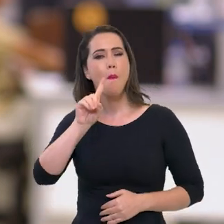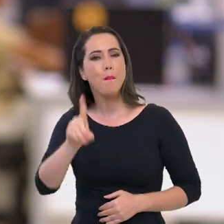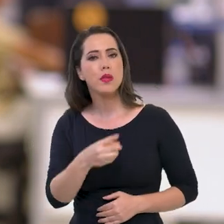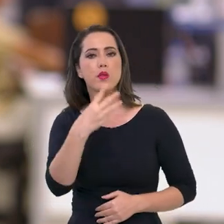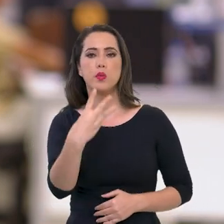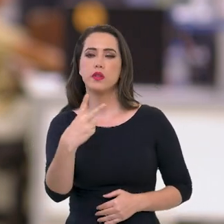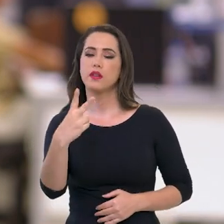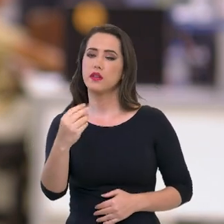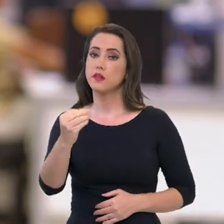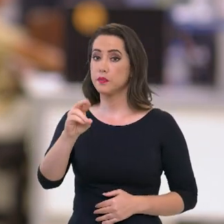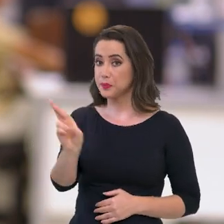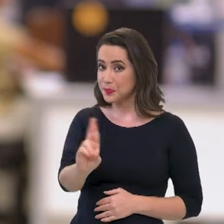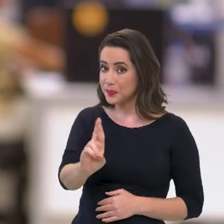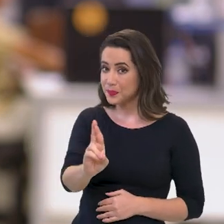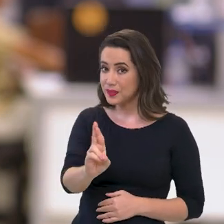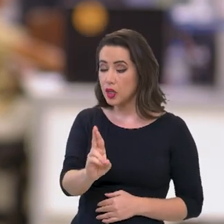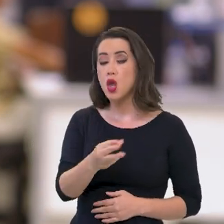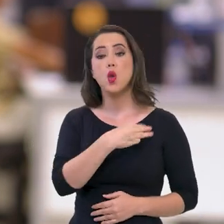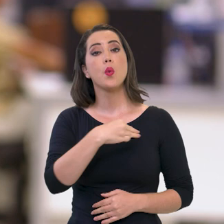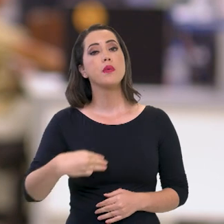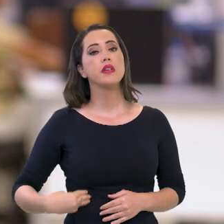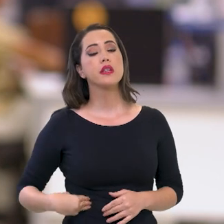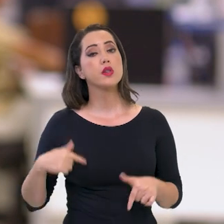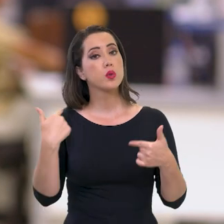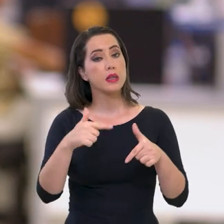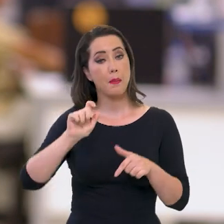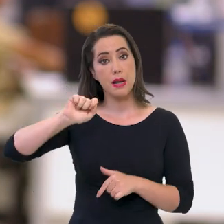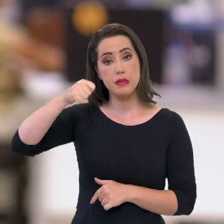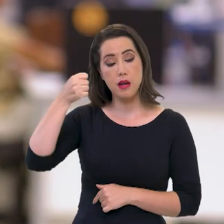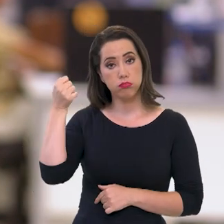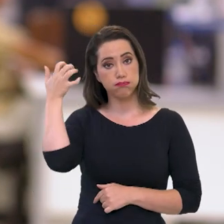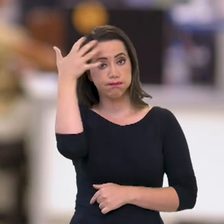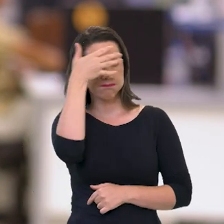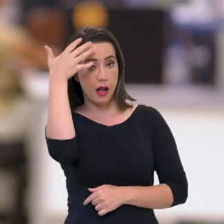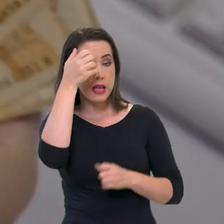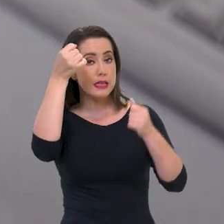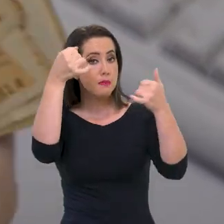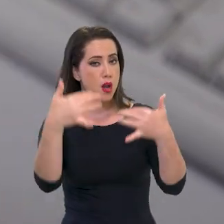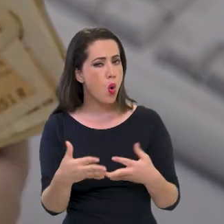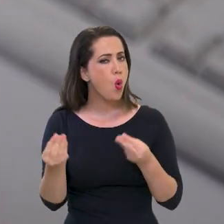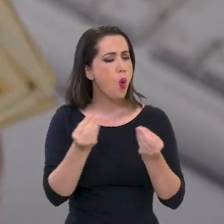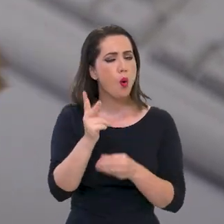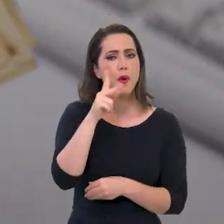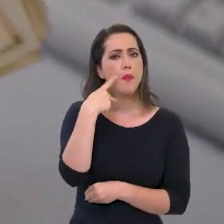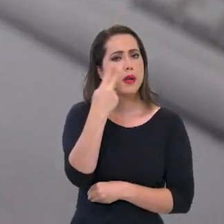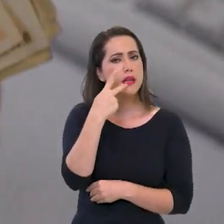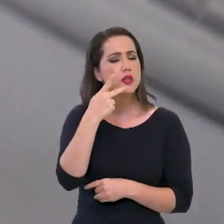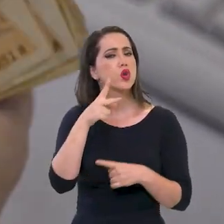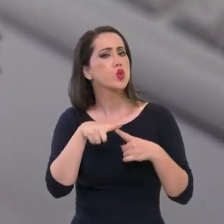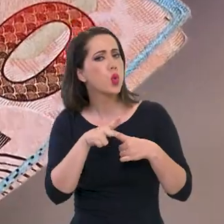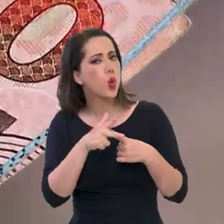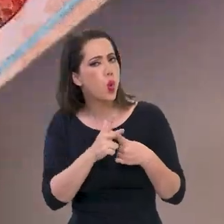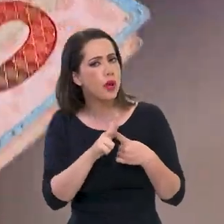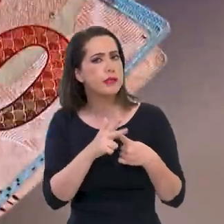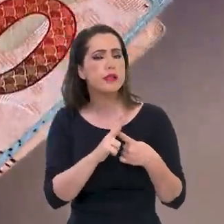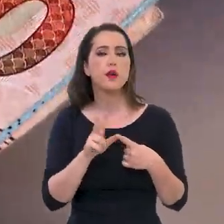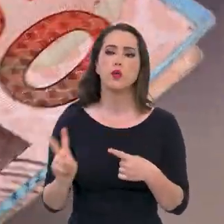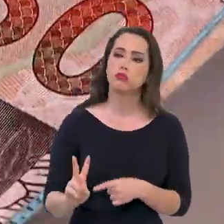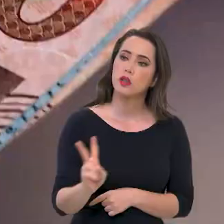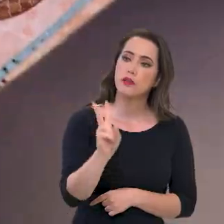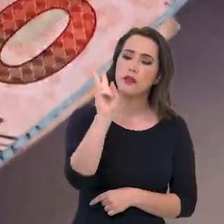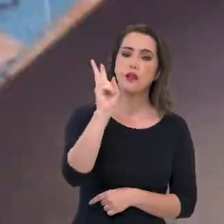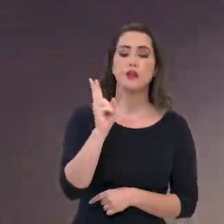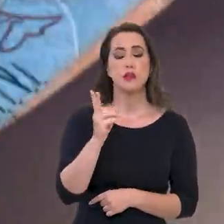de R$ 1.320. E o ministro do Trabalho e Emprego explicou como será a política de valorização